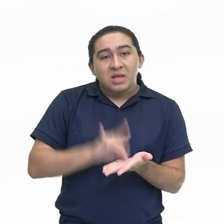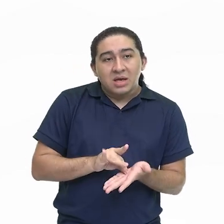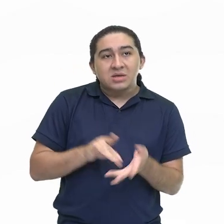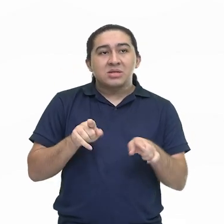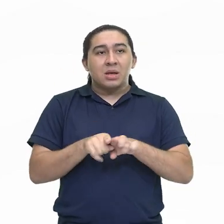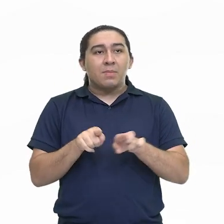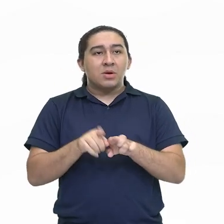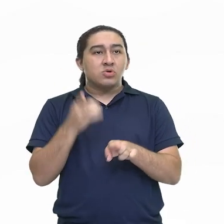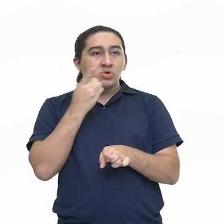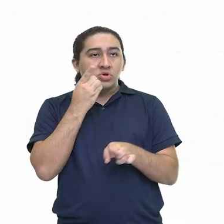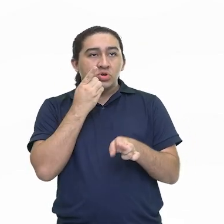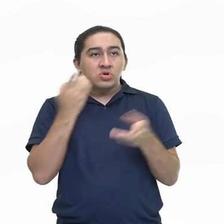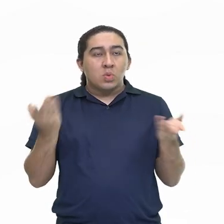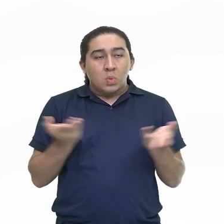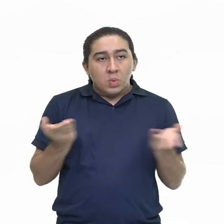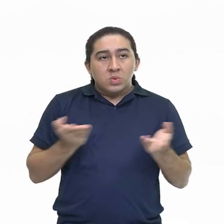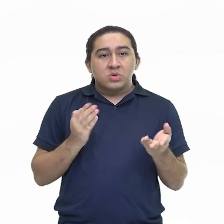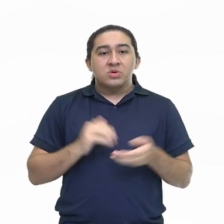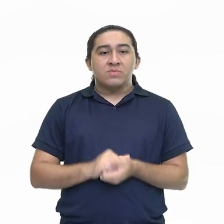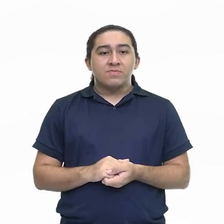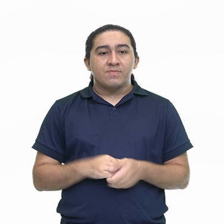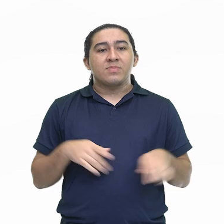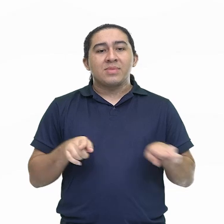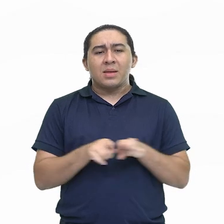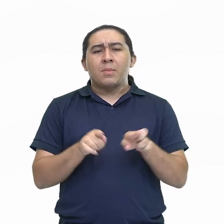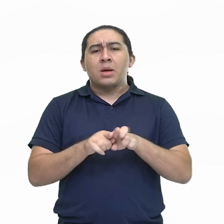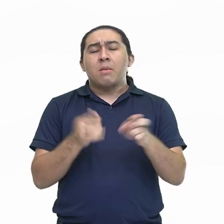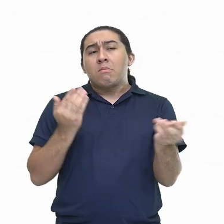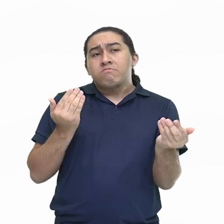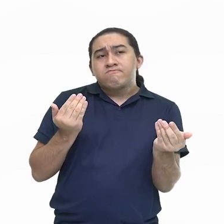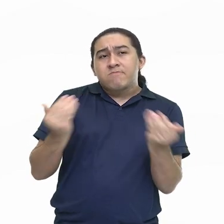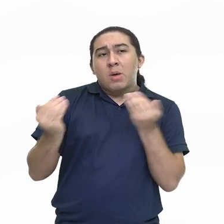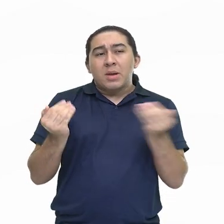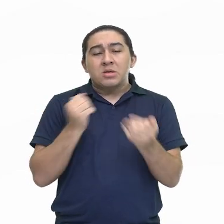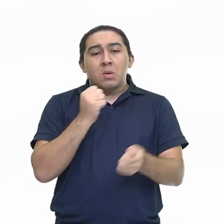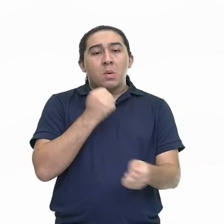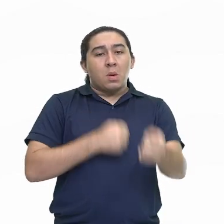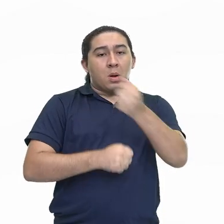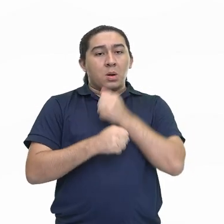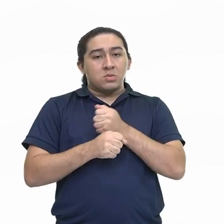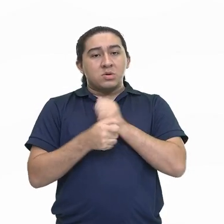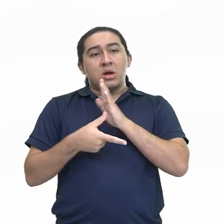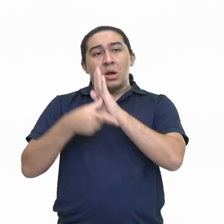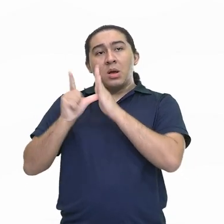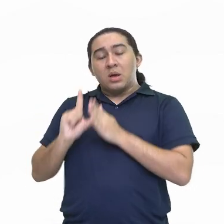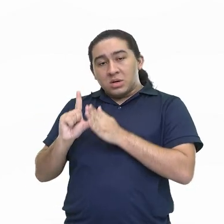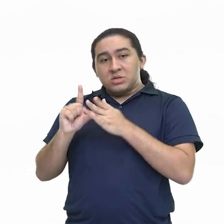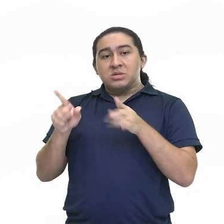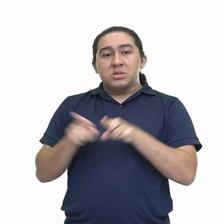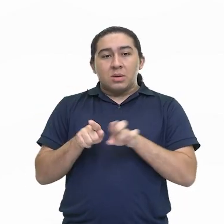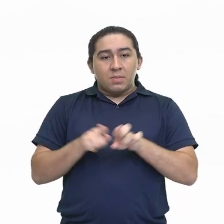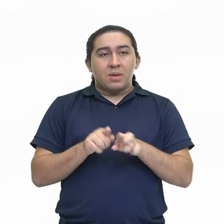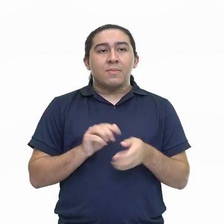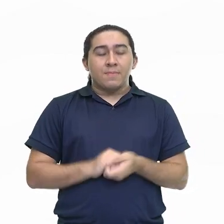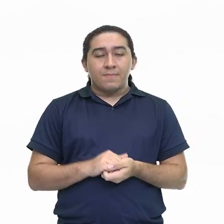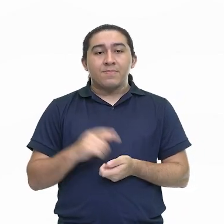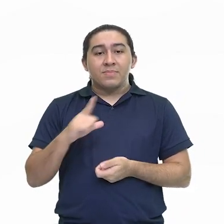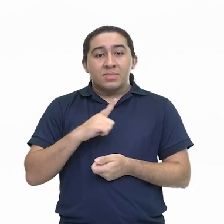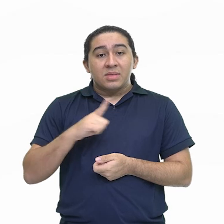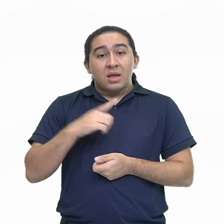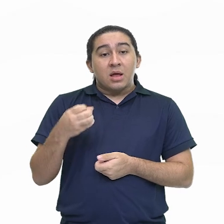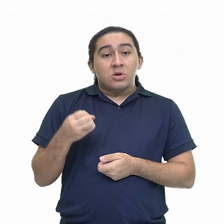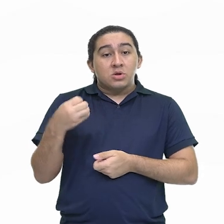nos dias atuais, né? Em comparação ao ano anterior, novas 1.951 vagas